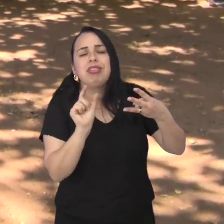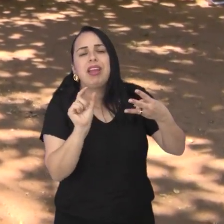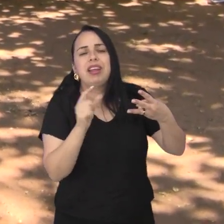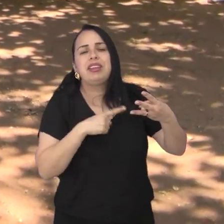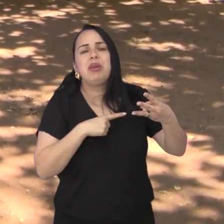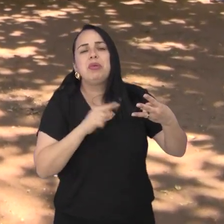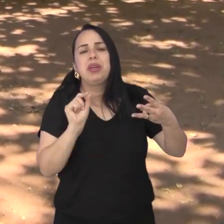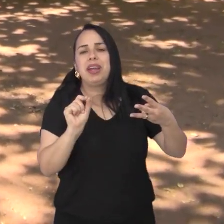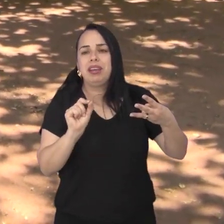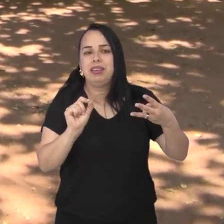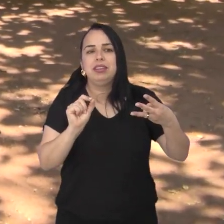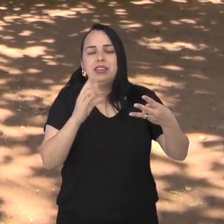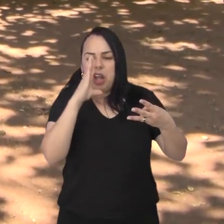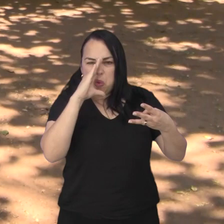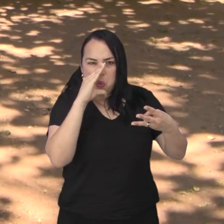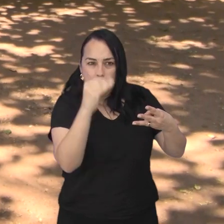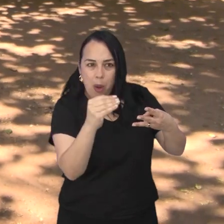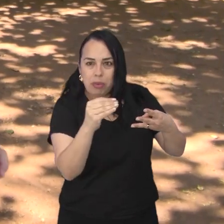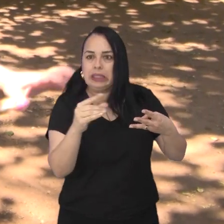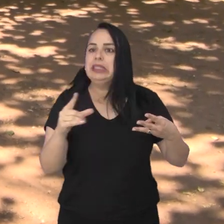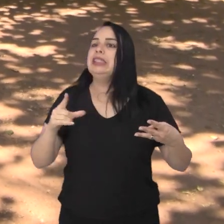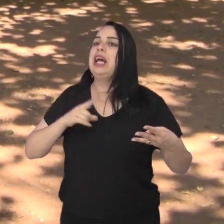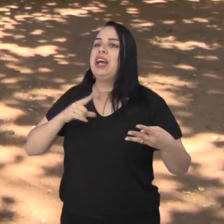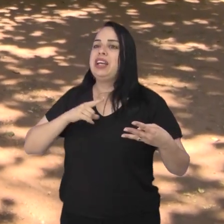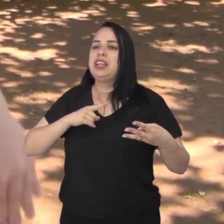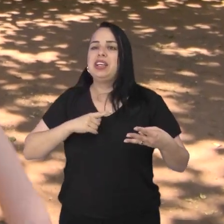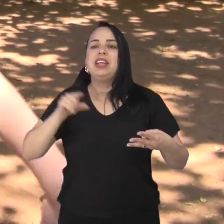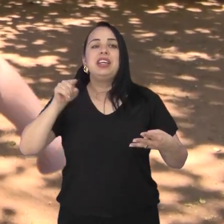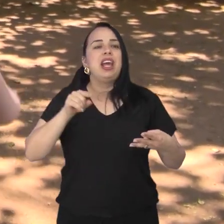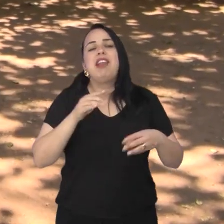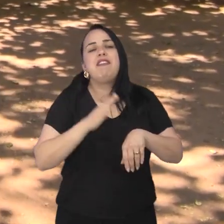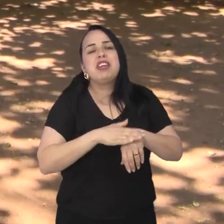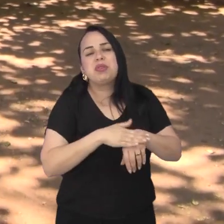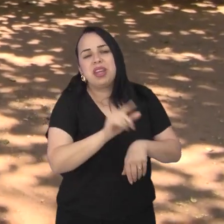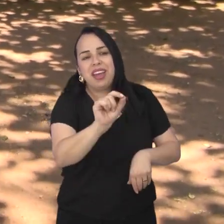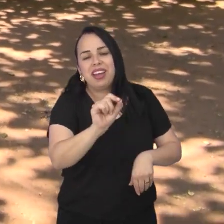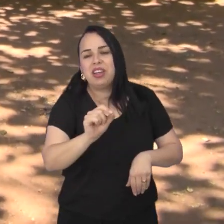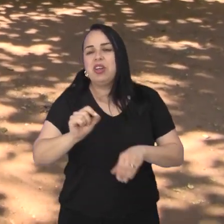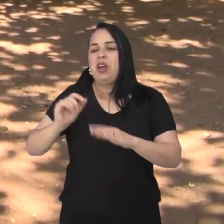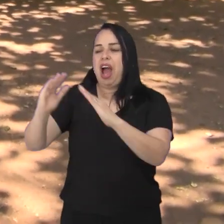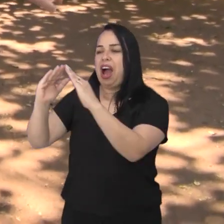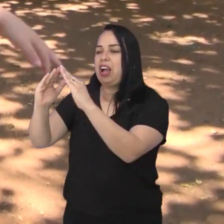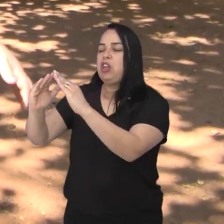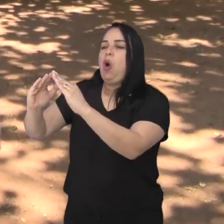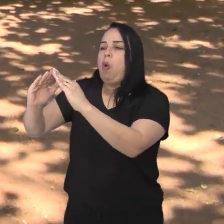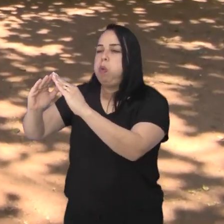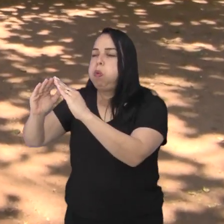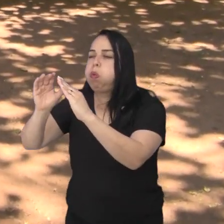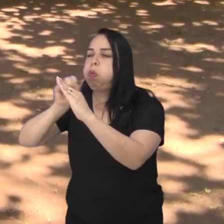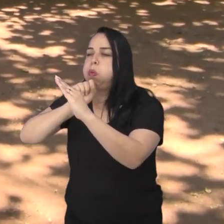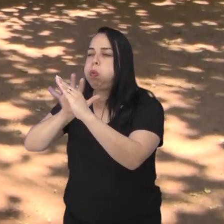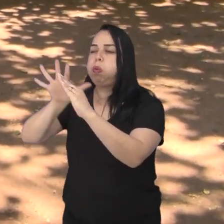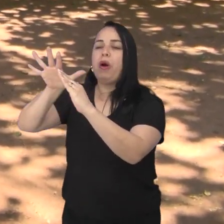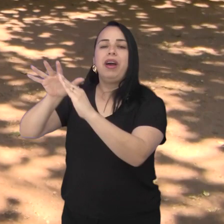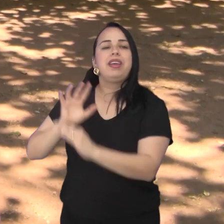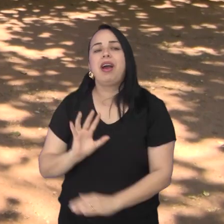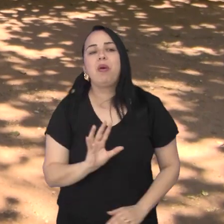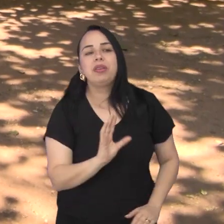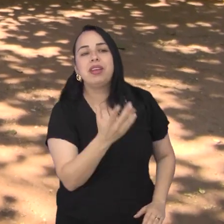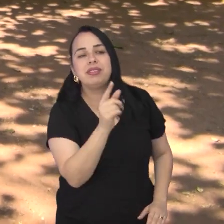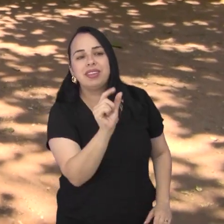lobo? Tem. E o que o lobo faz? Assoprar a casa deles. E aí, o que acontece com os